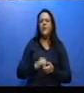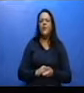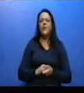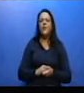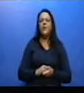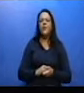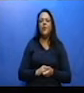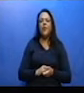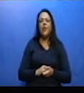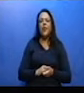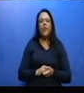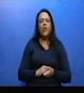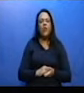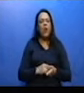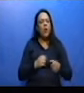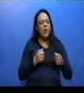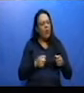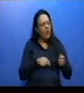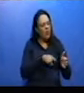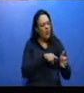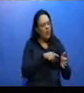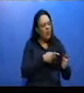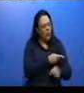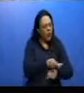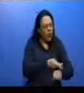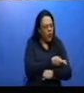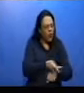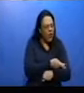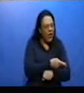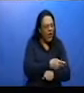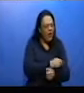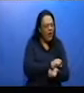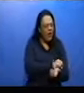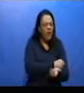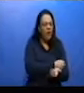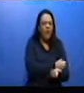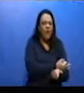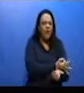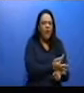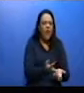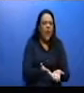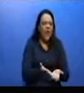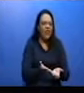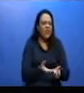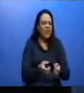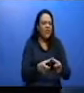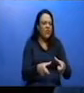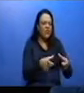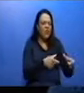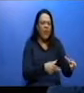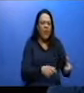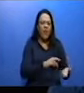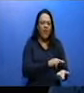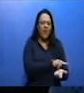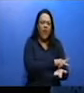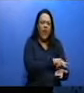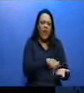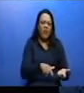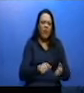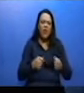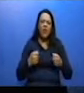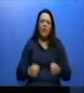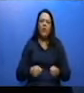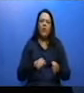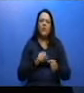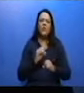recorrer a vários tipos de fontes. Pode ser texto, pode ser imagens, mapas,